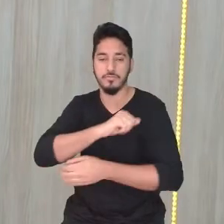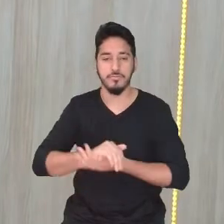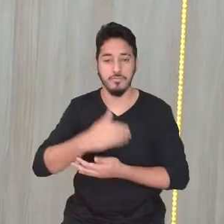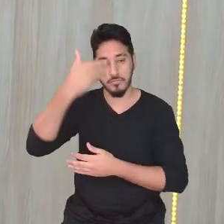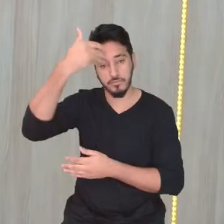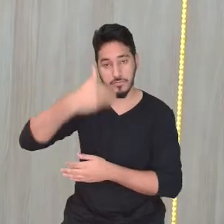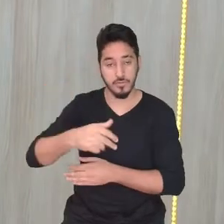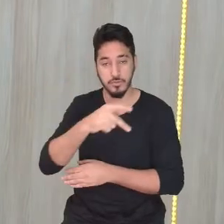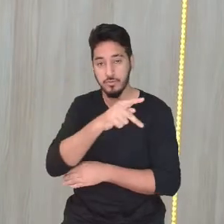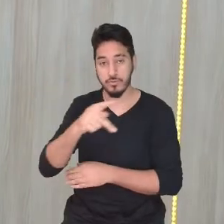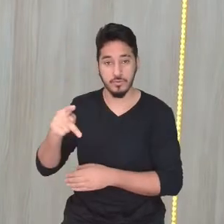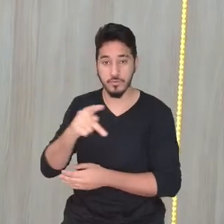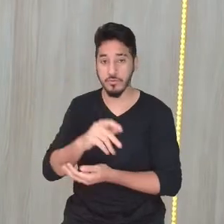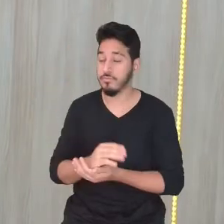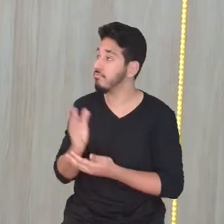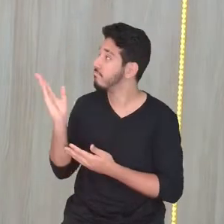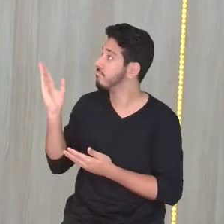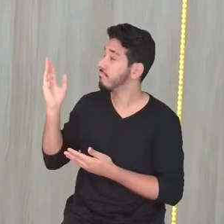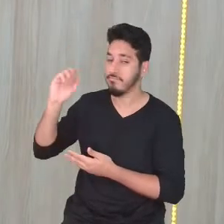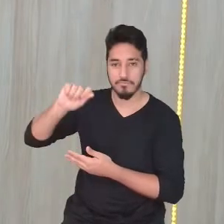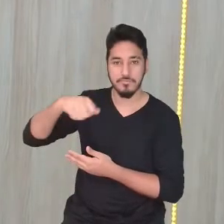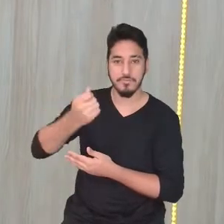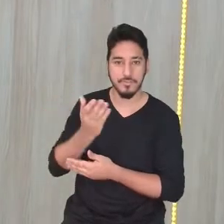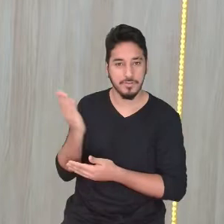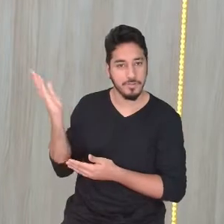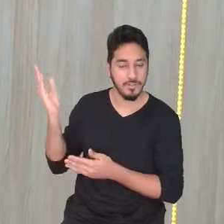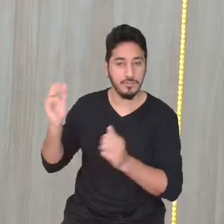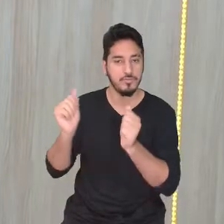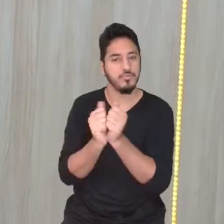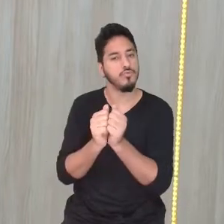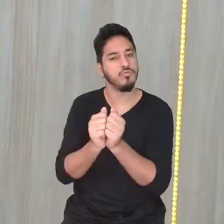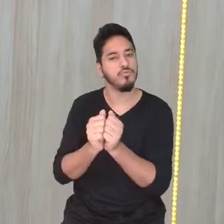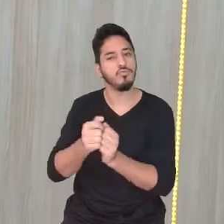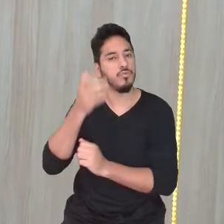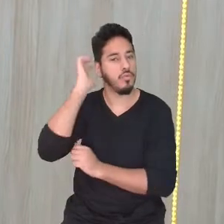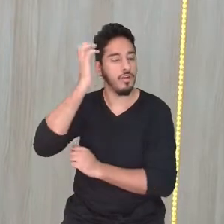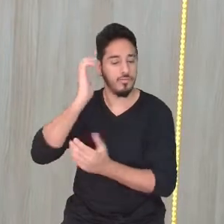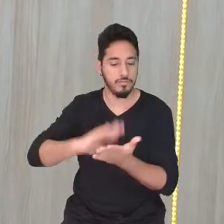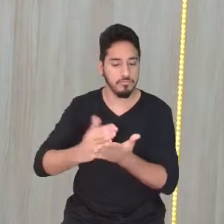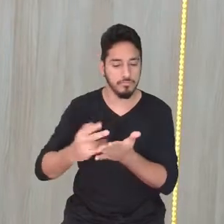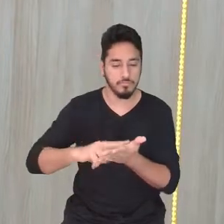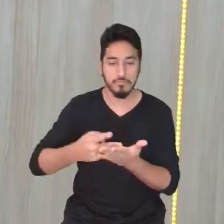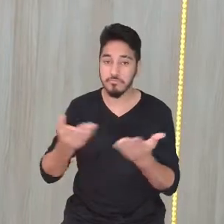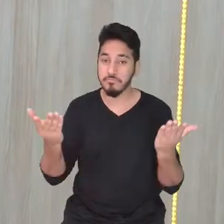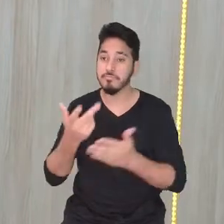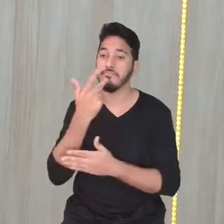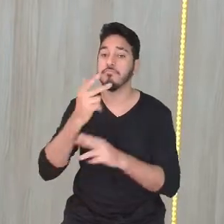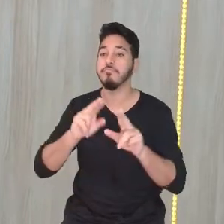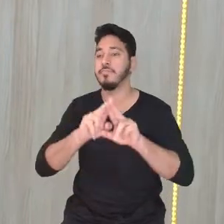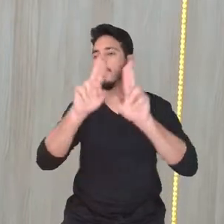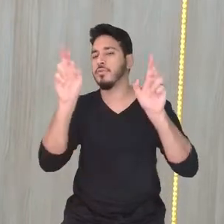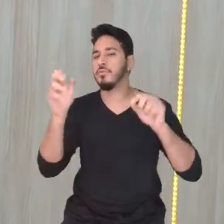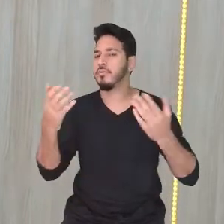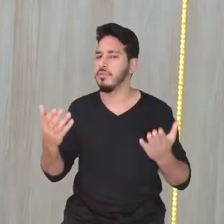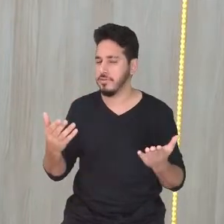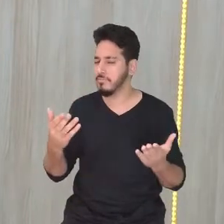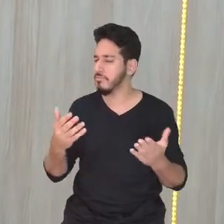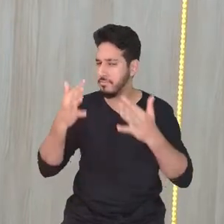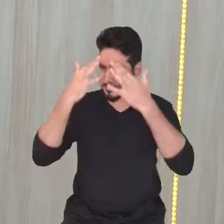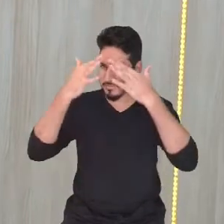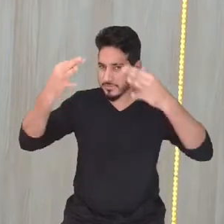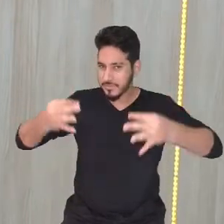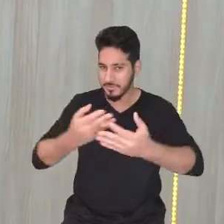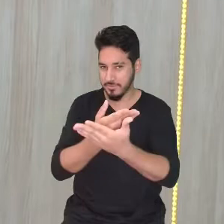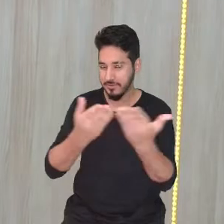sou a professora Yolanda, esse é meu sinal. E junto aqui com o Everton, vamos falar hoje de um tema que com certeza vocês